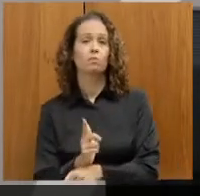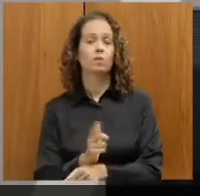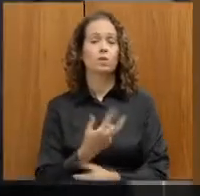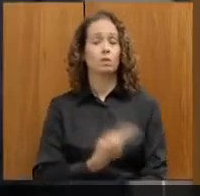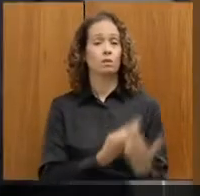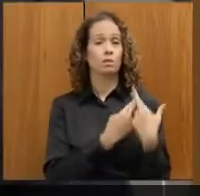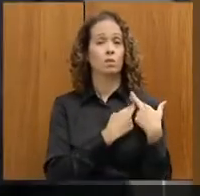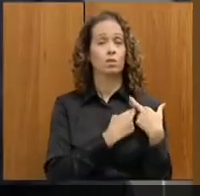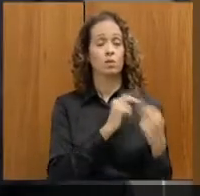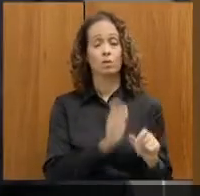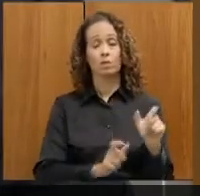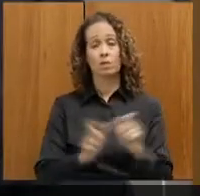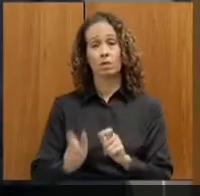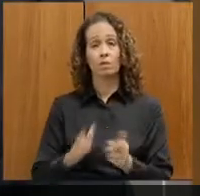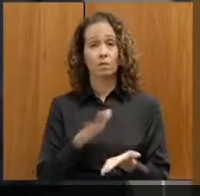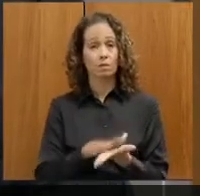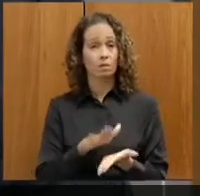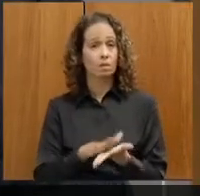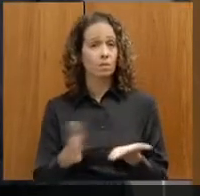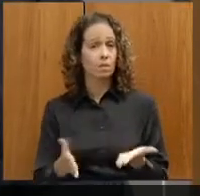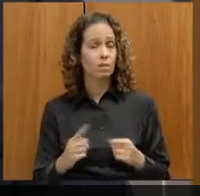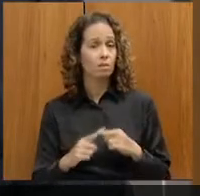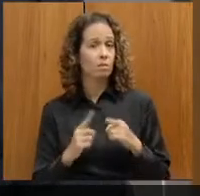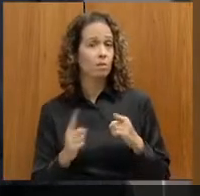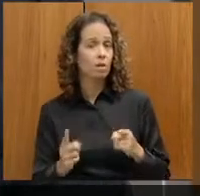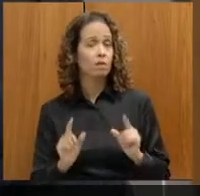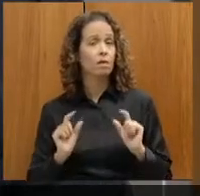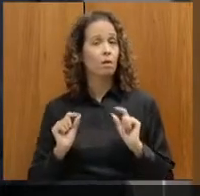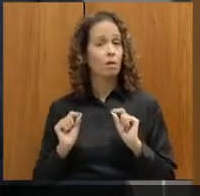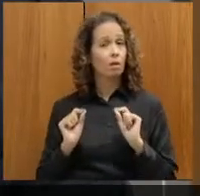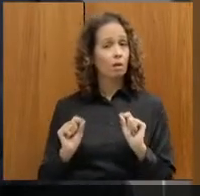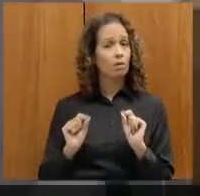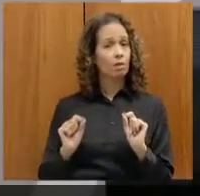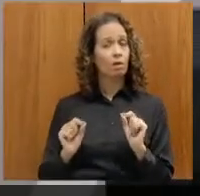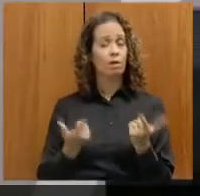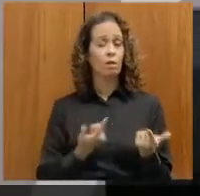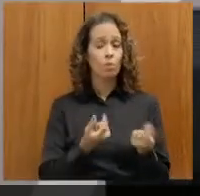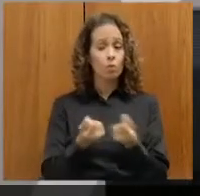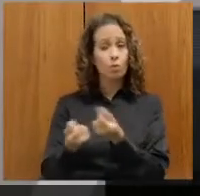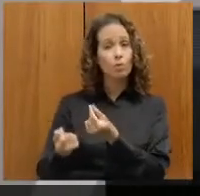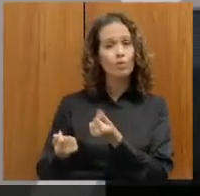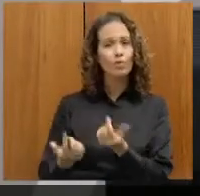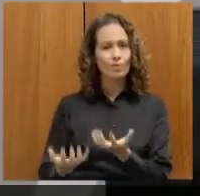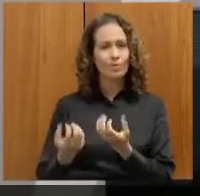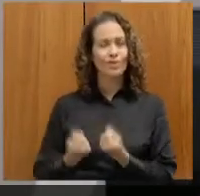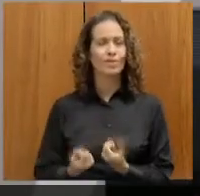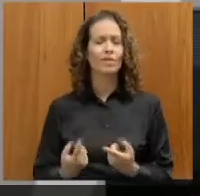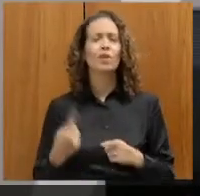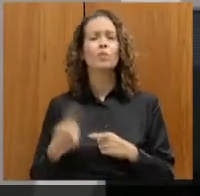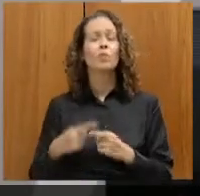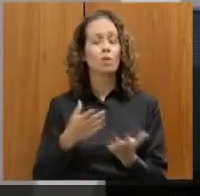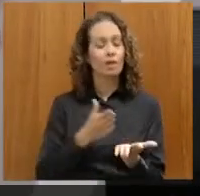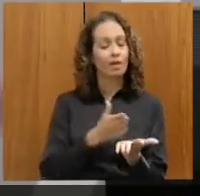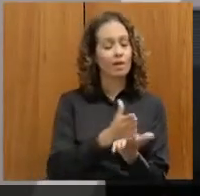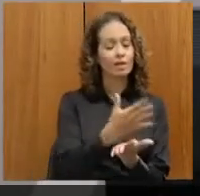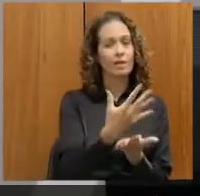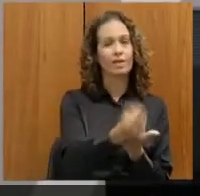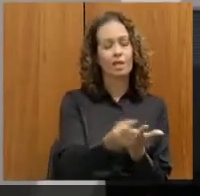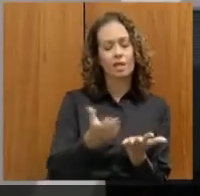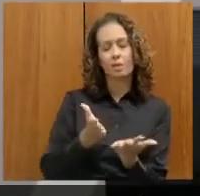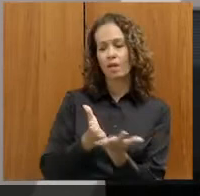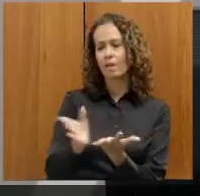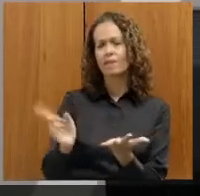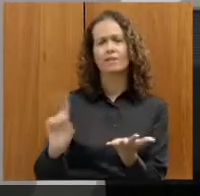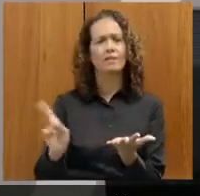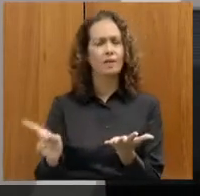etc agora é a relação custo-benefício porque é esse segmento e não aquele essa é